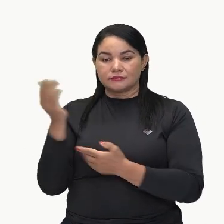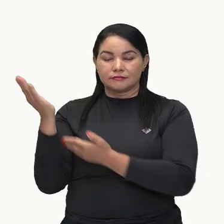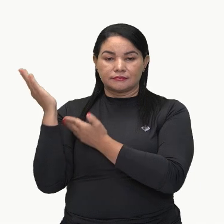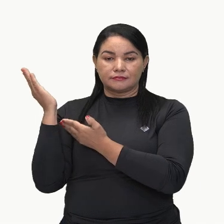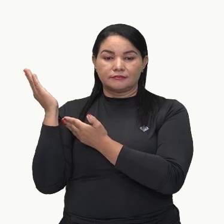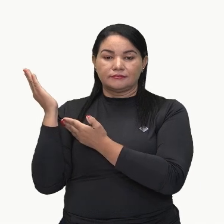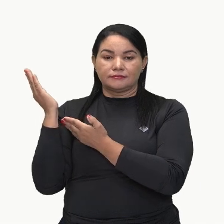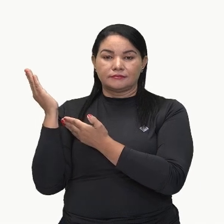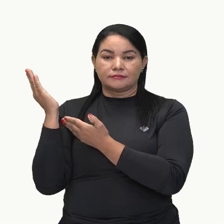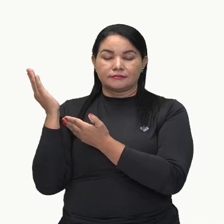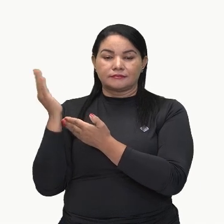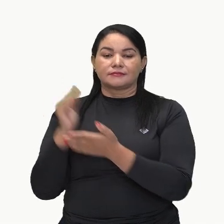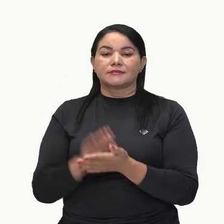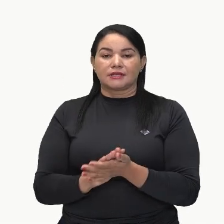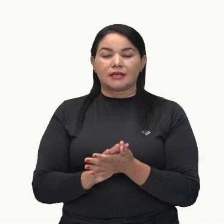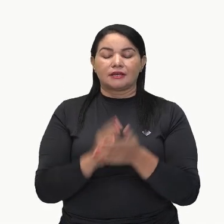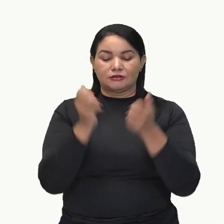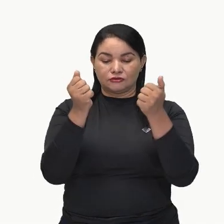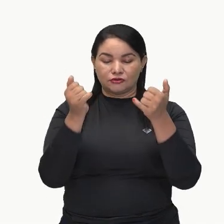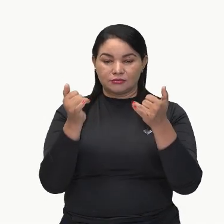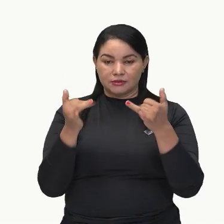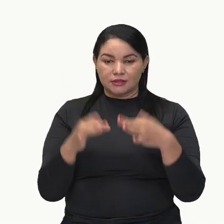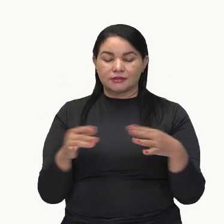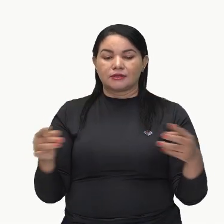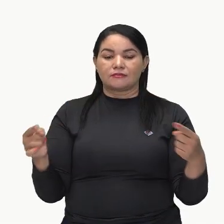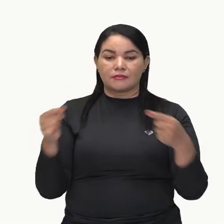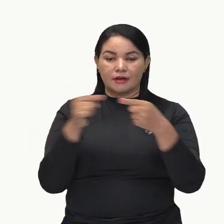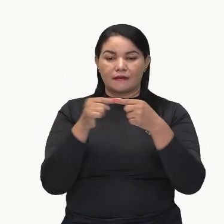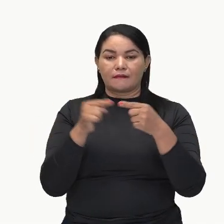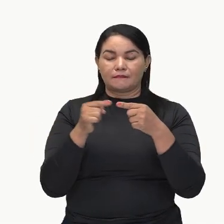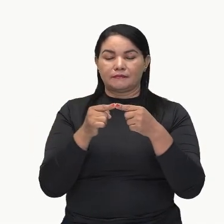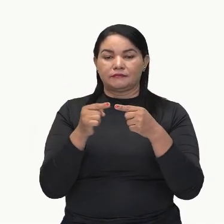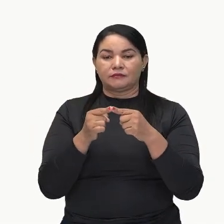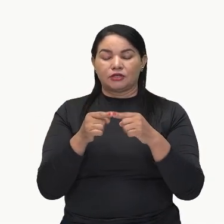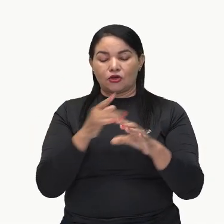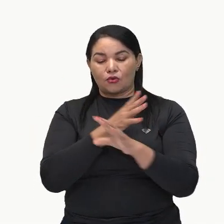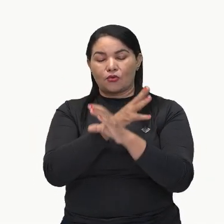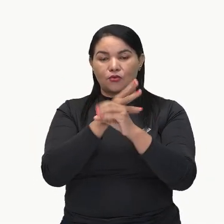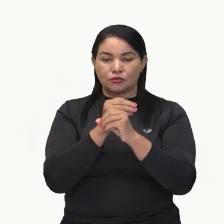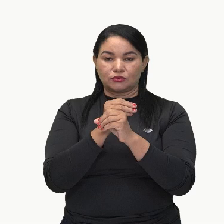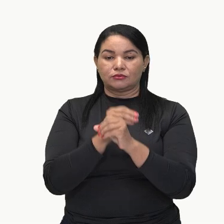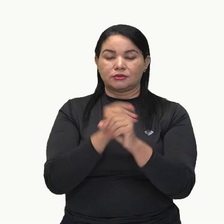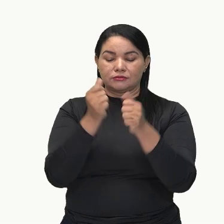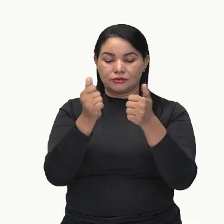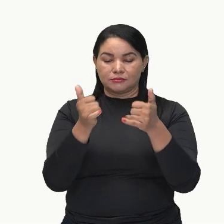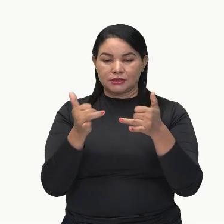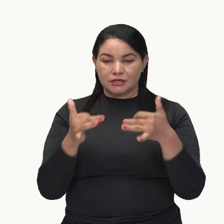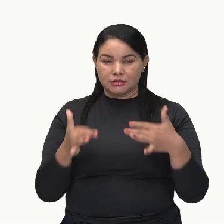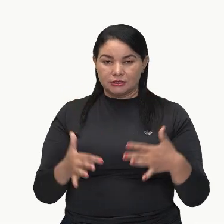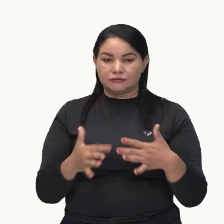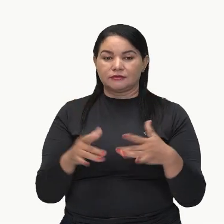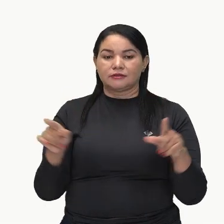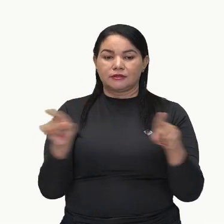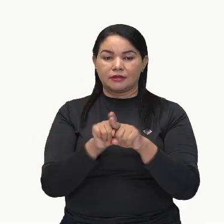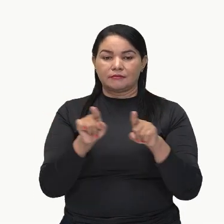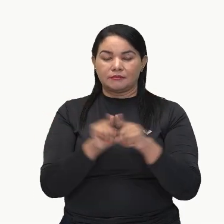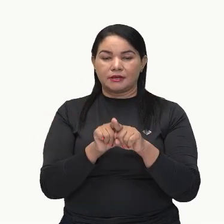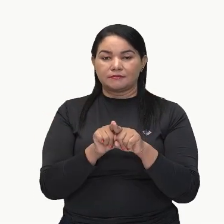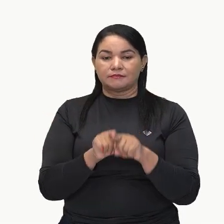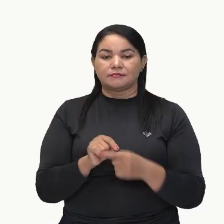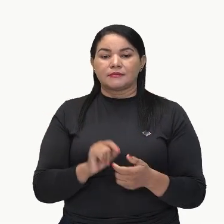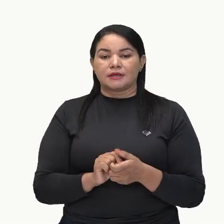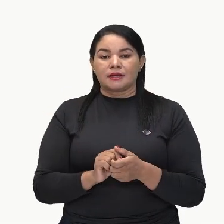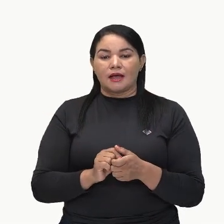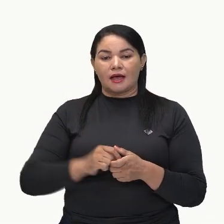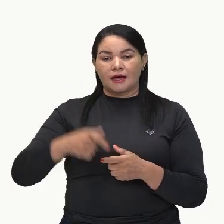significa essa explicação, esse que está funcionando como uma conjunção explicativa. Portanto, essa minha segunda